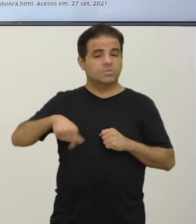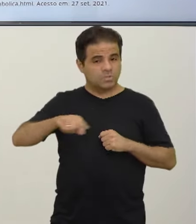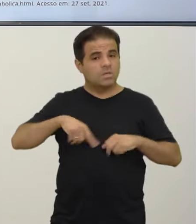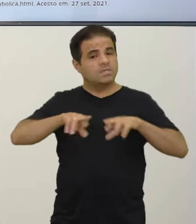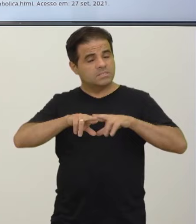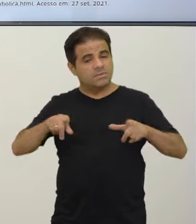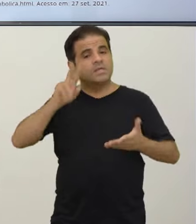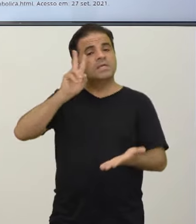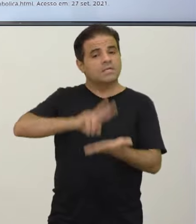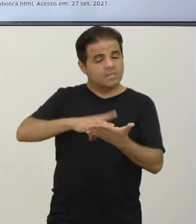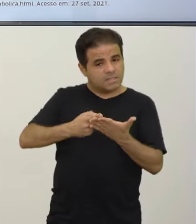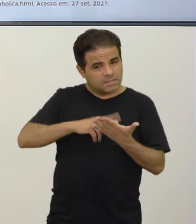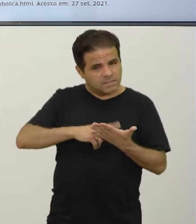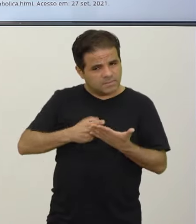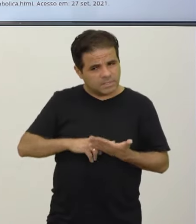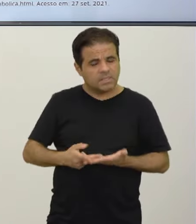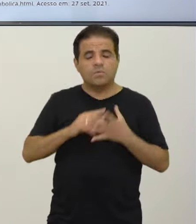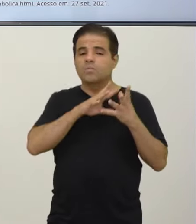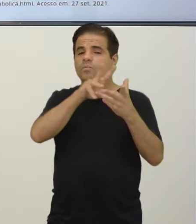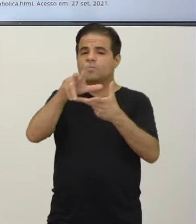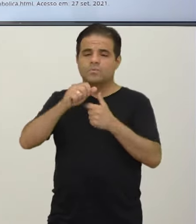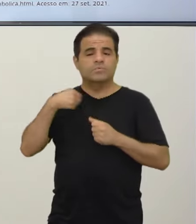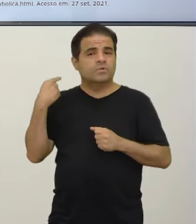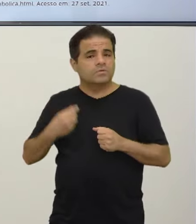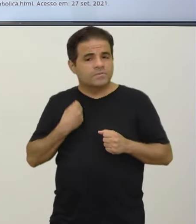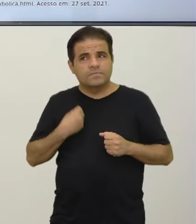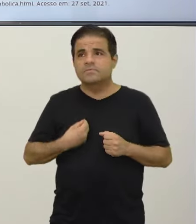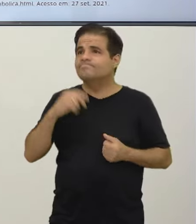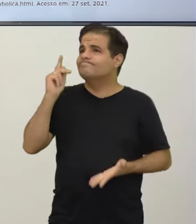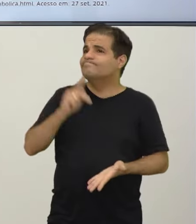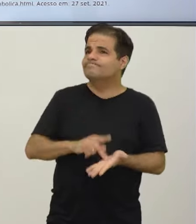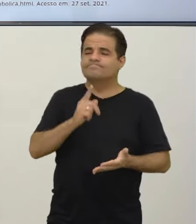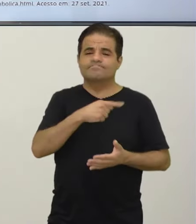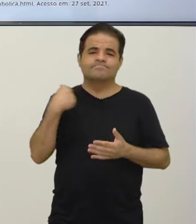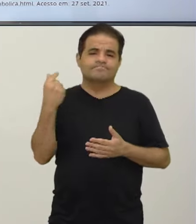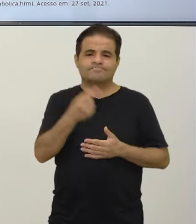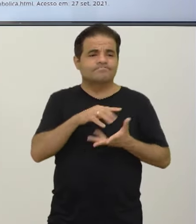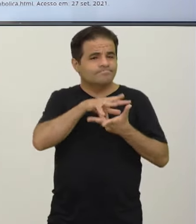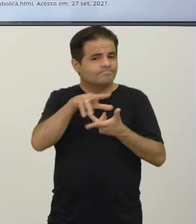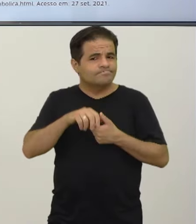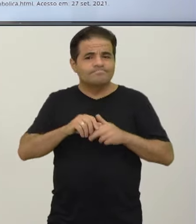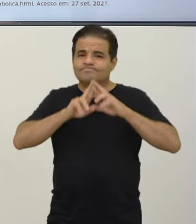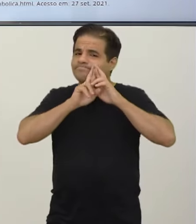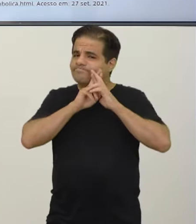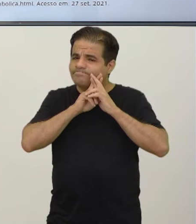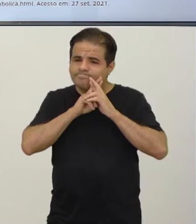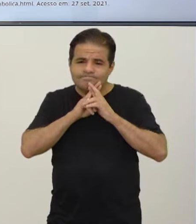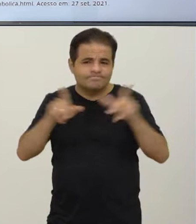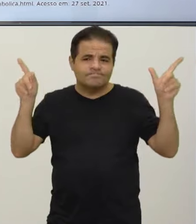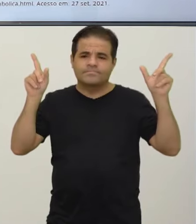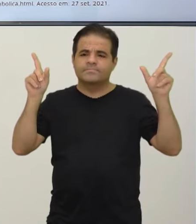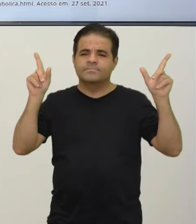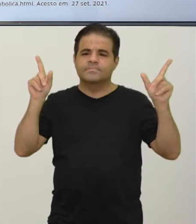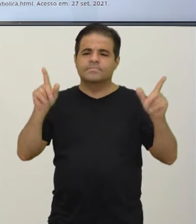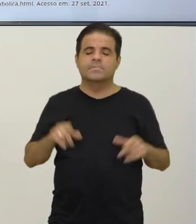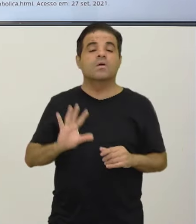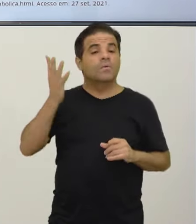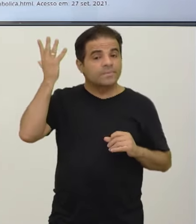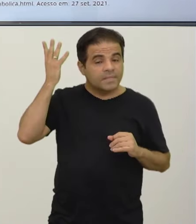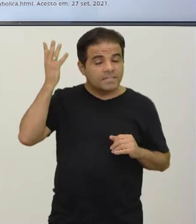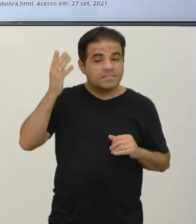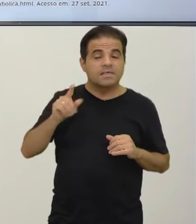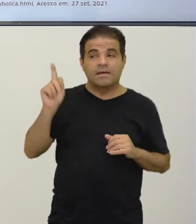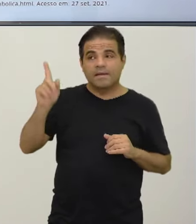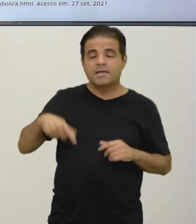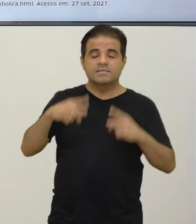temos interpretações diferentes do mundo, vivemos em realidades diferentes, mundos diferentes, enfim. E aí o que acontece?